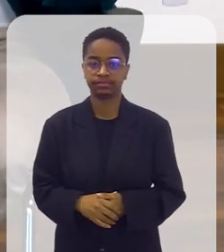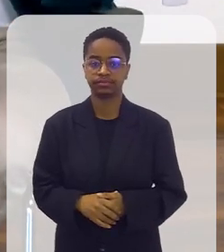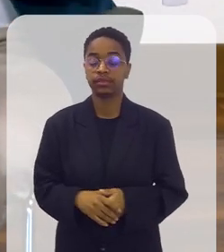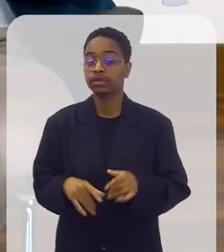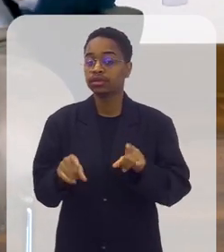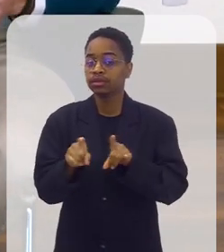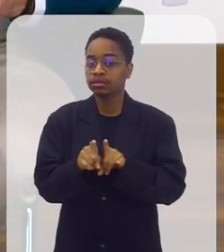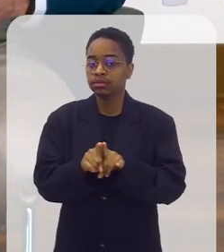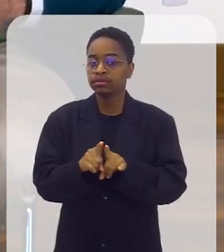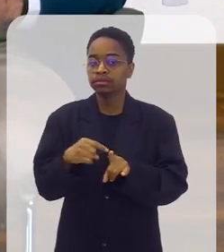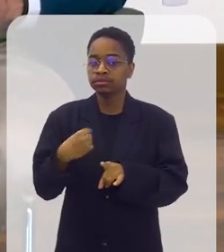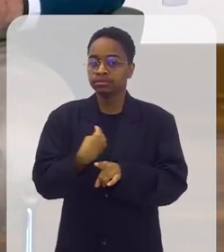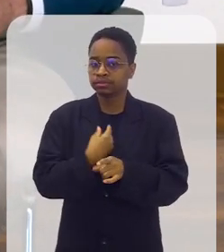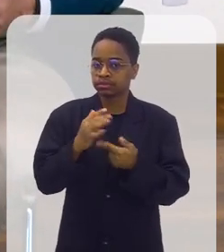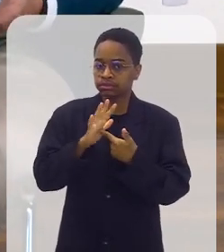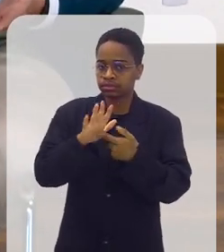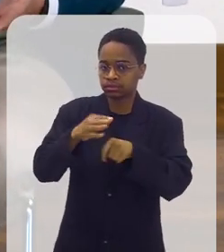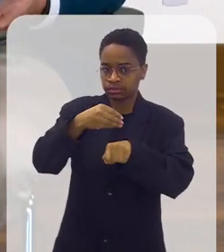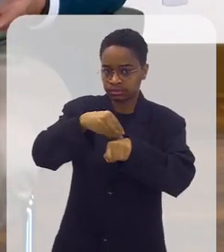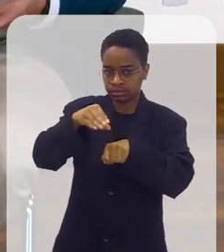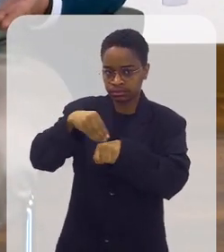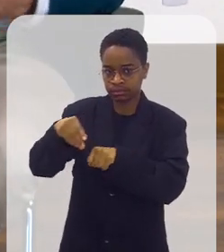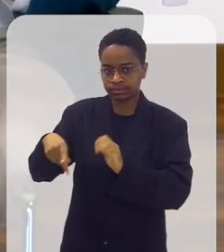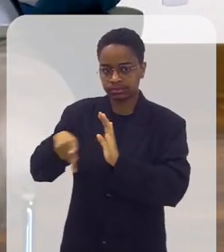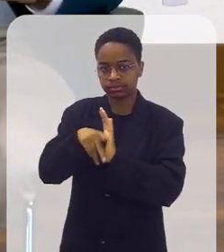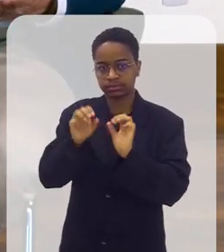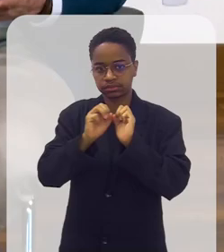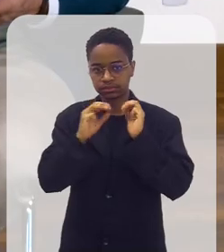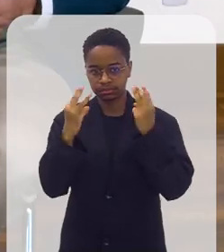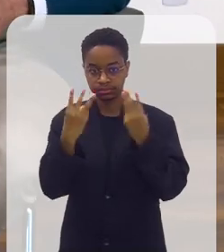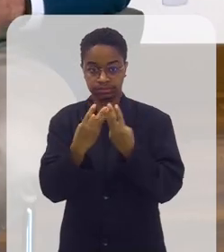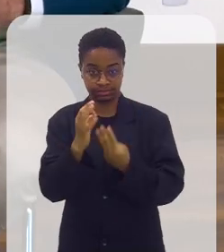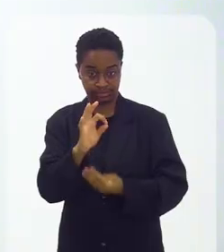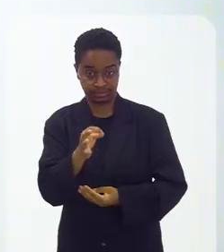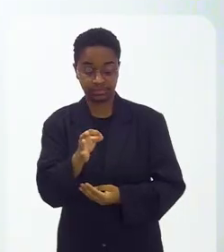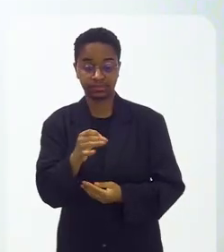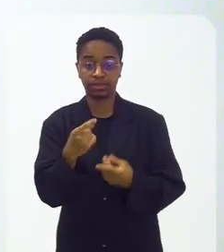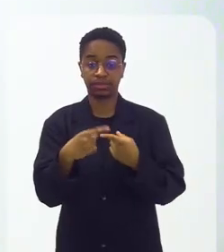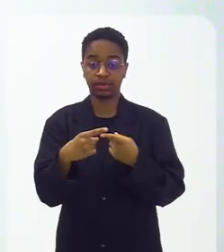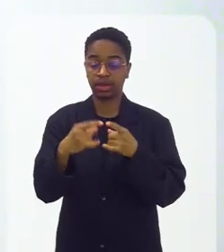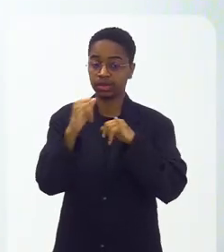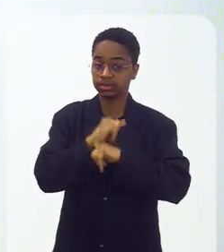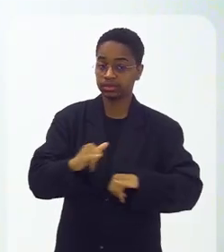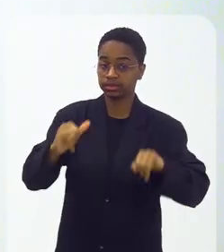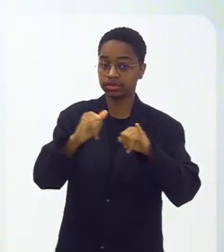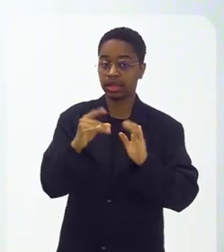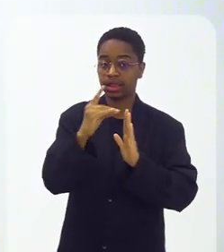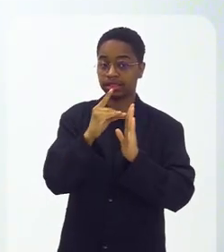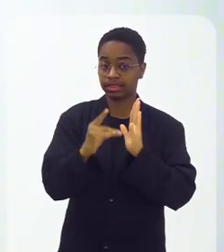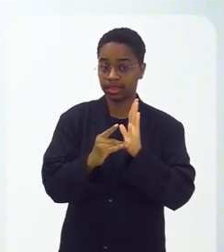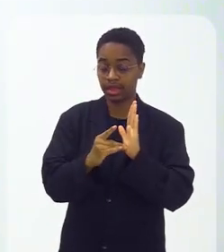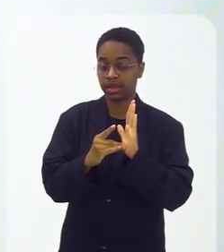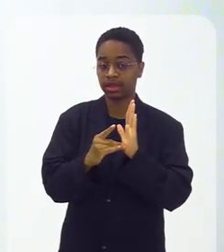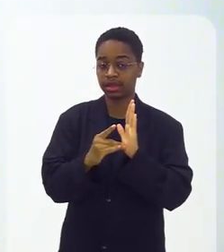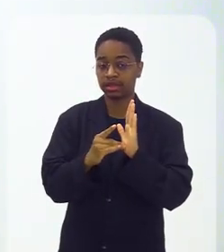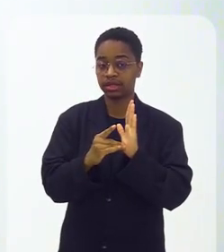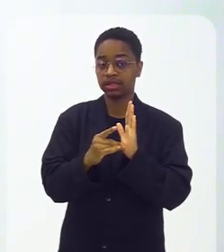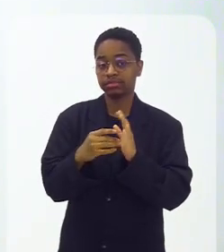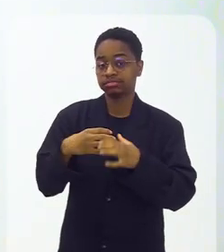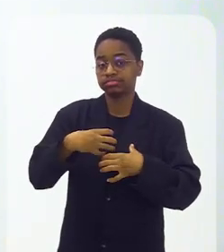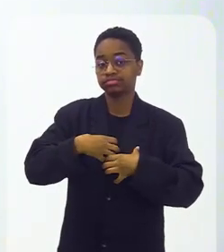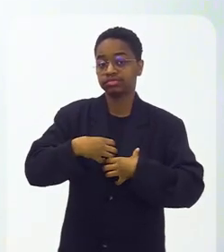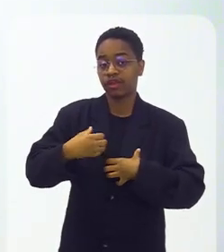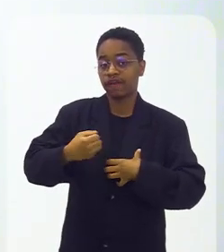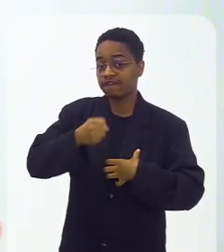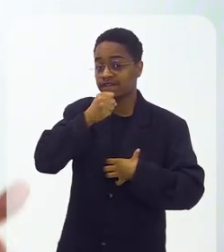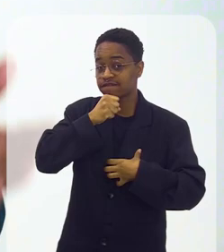gente traz aqui como orientação das Nações Unidas, né, que proclamou a década do envelhecimento